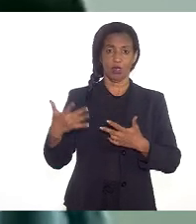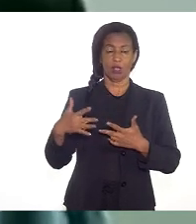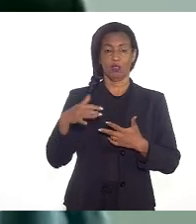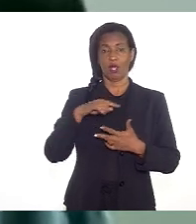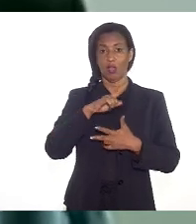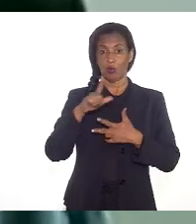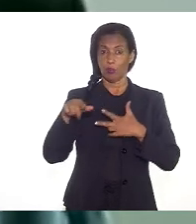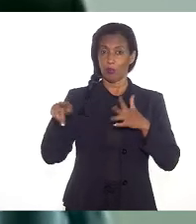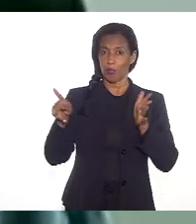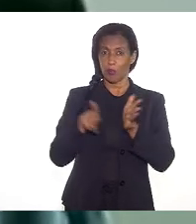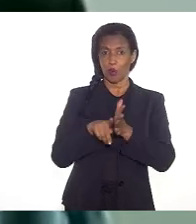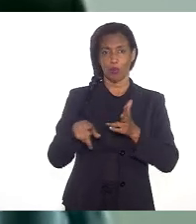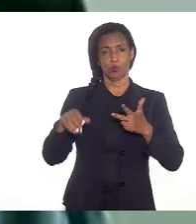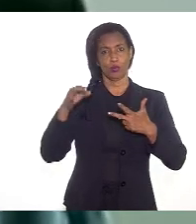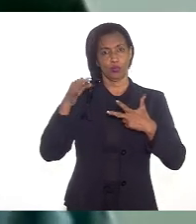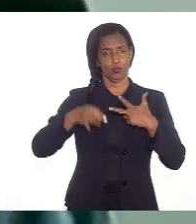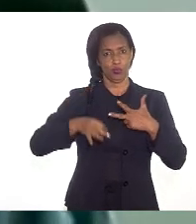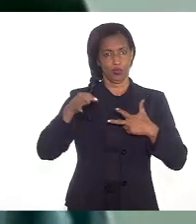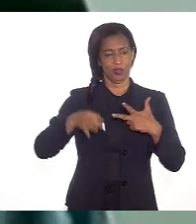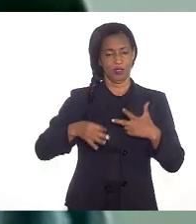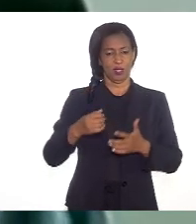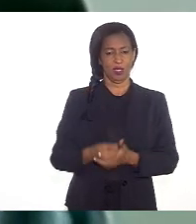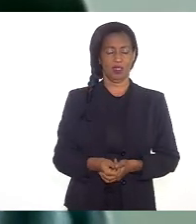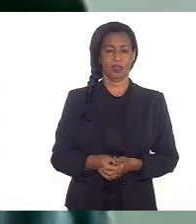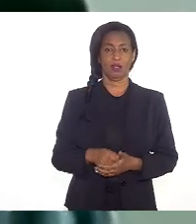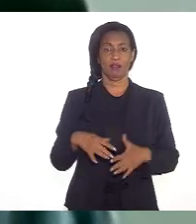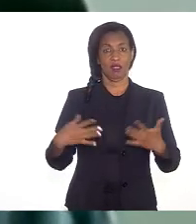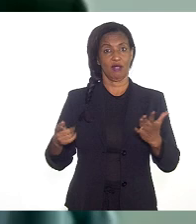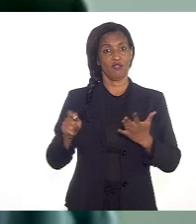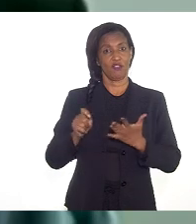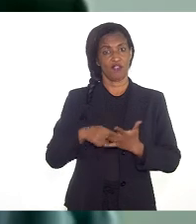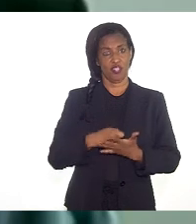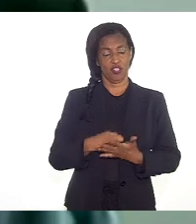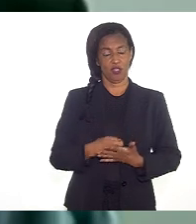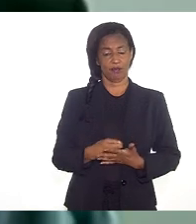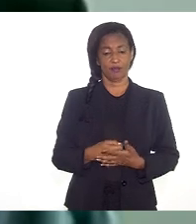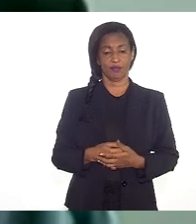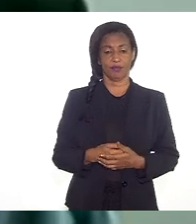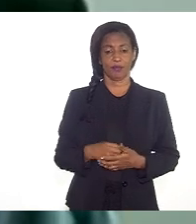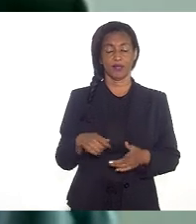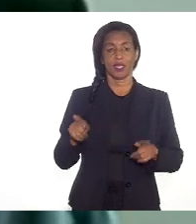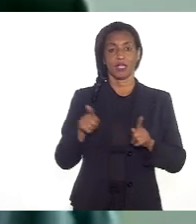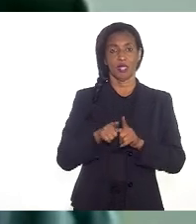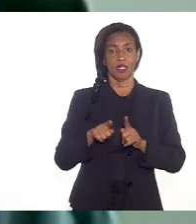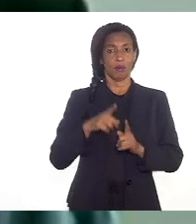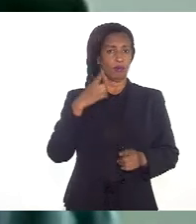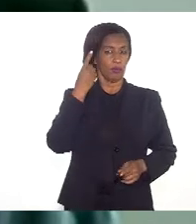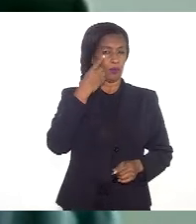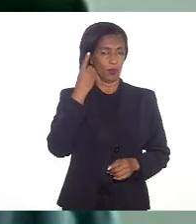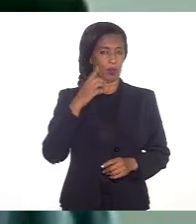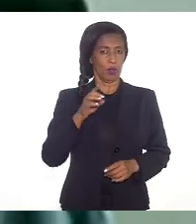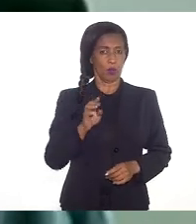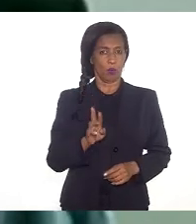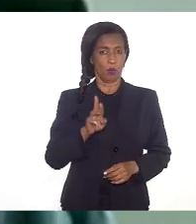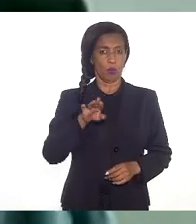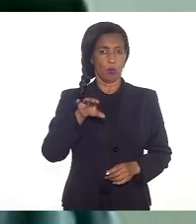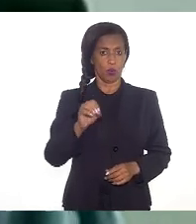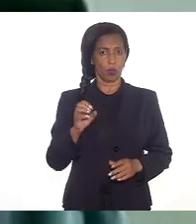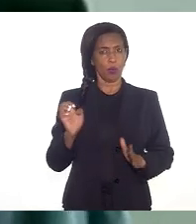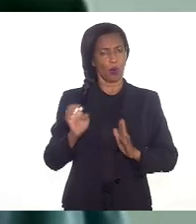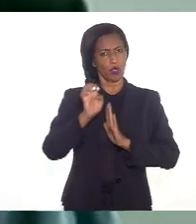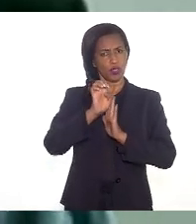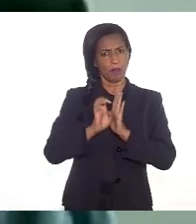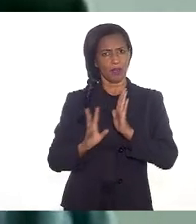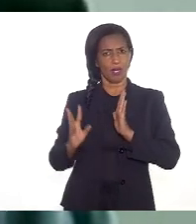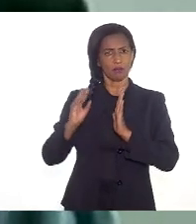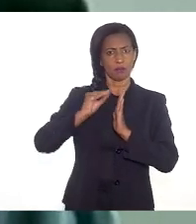é o Judiciário. Então, também tem um vício. E, além disso, o deputado Bruno Dauaire pode emendar o projeto